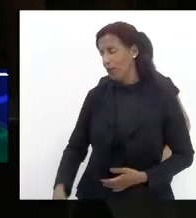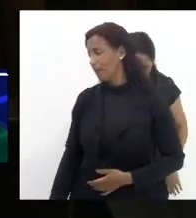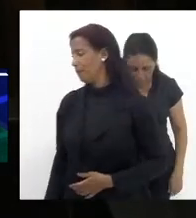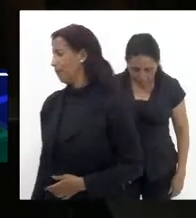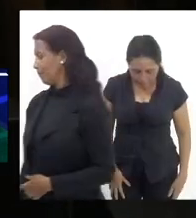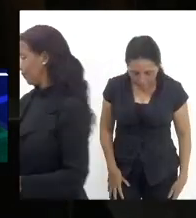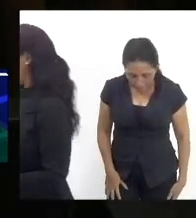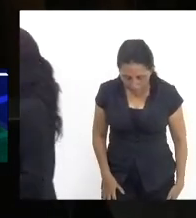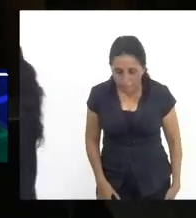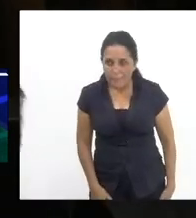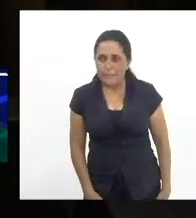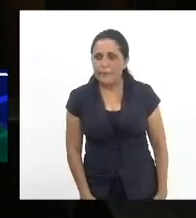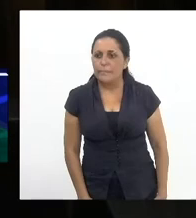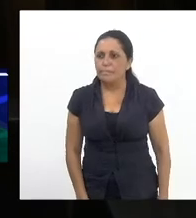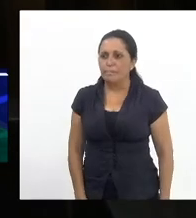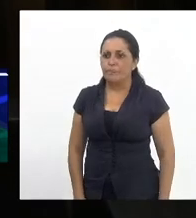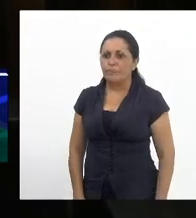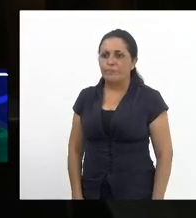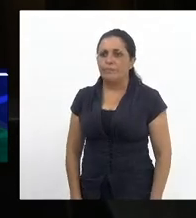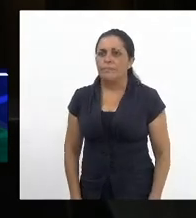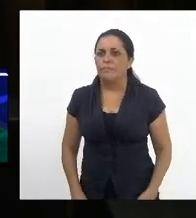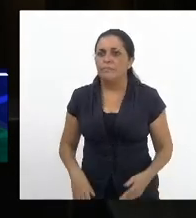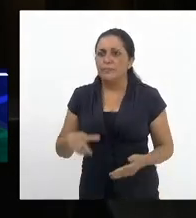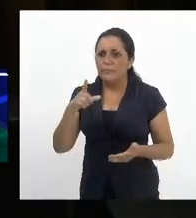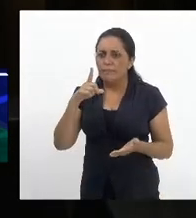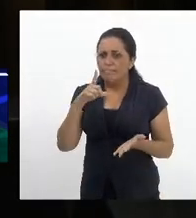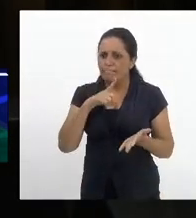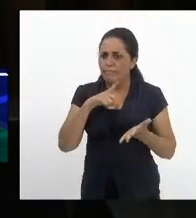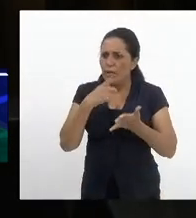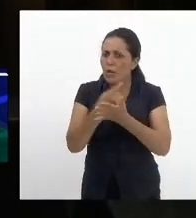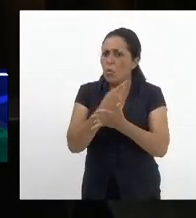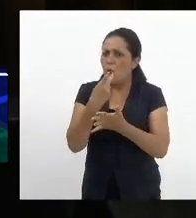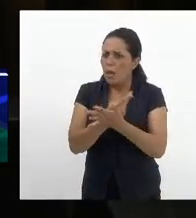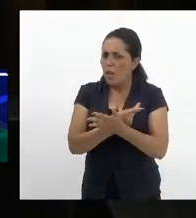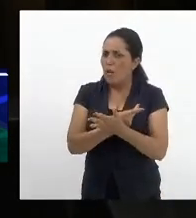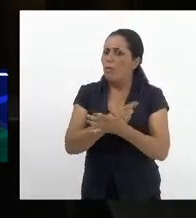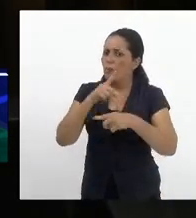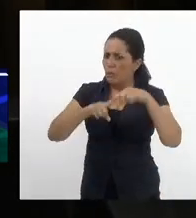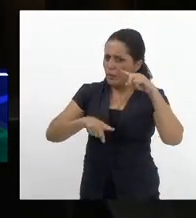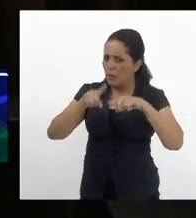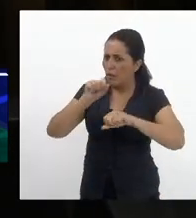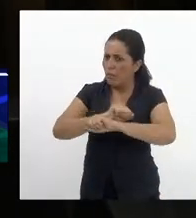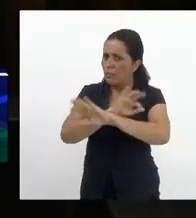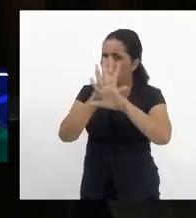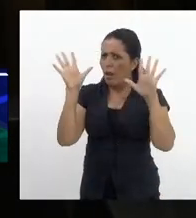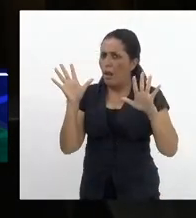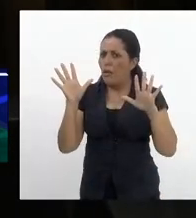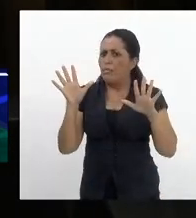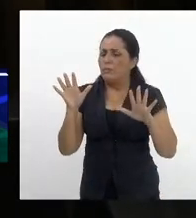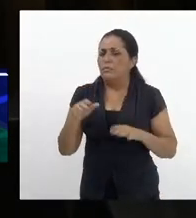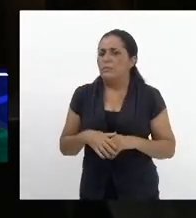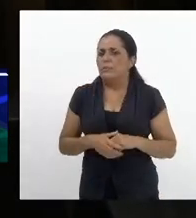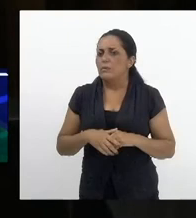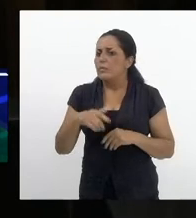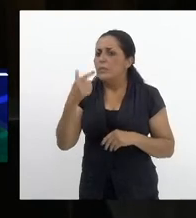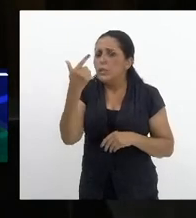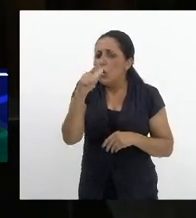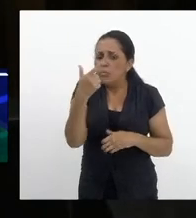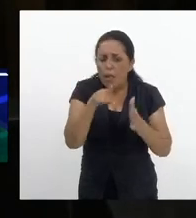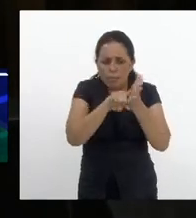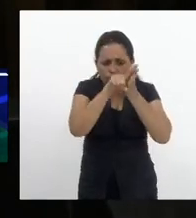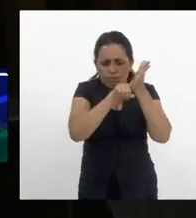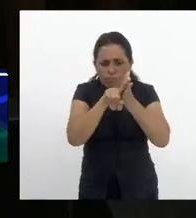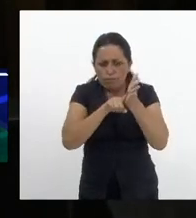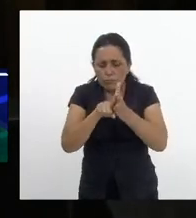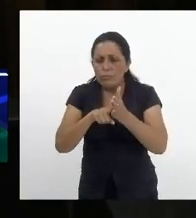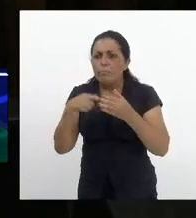erro material, claro, que ao meu ver possibilita e dá toda a subsistência para que a gente possa interditar